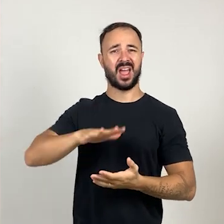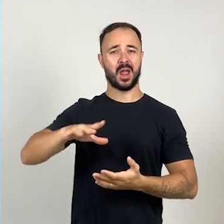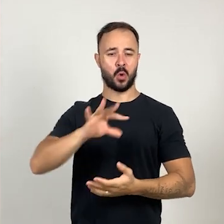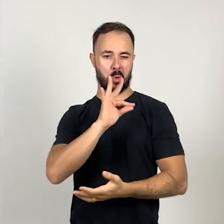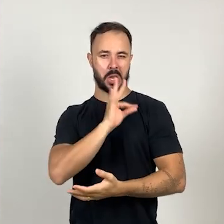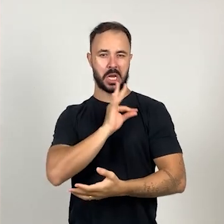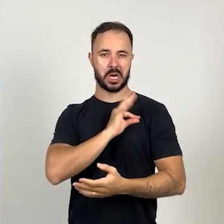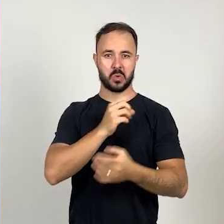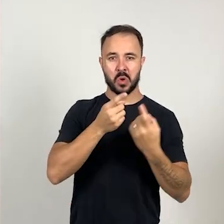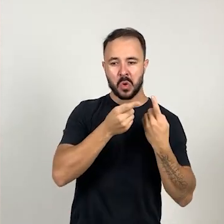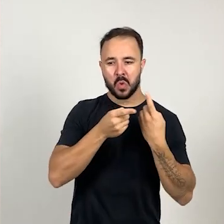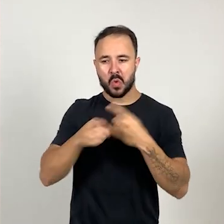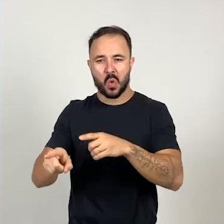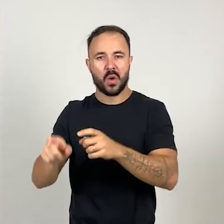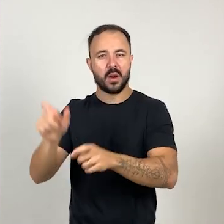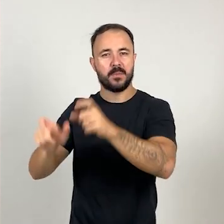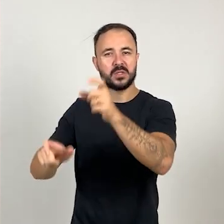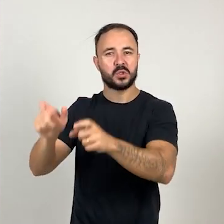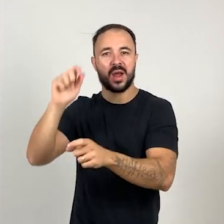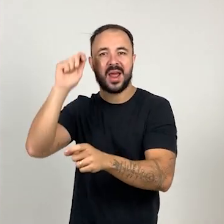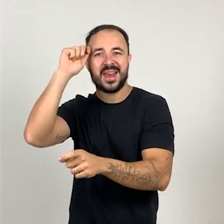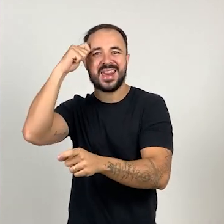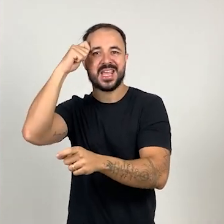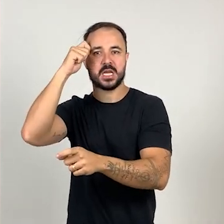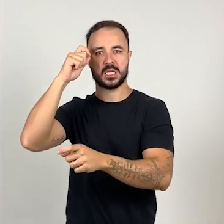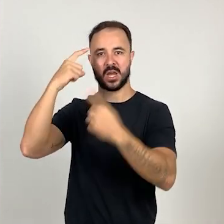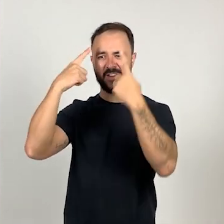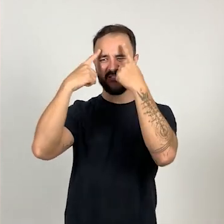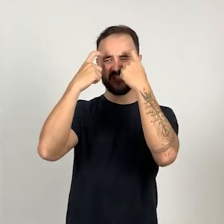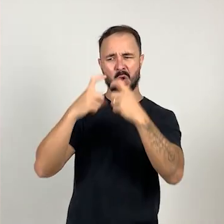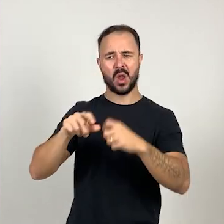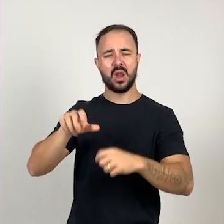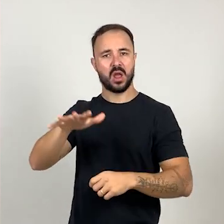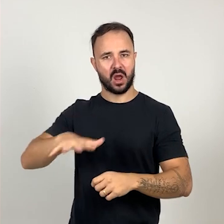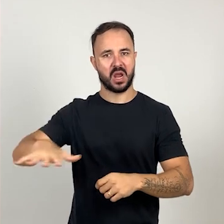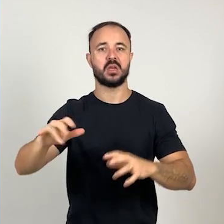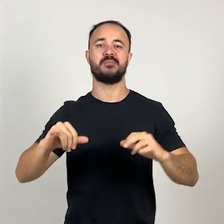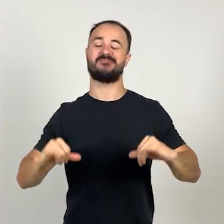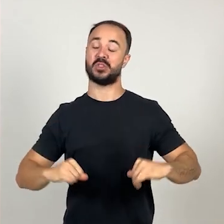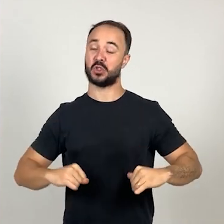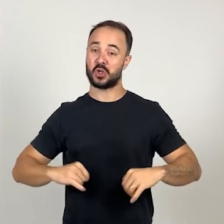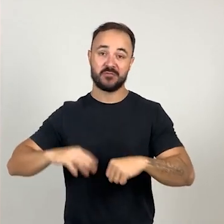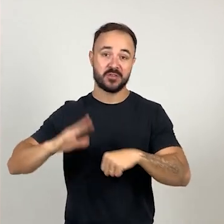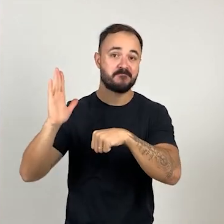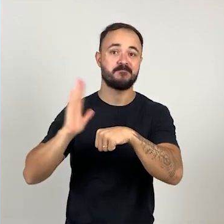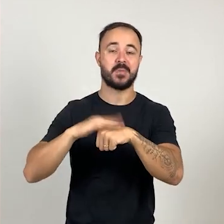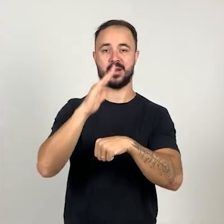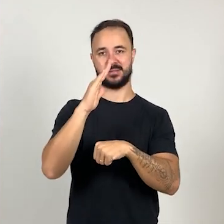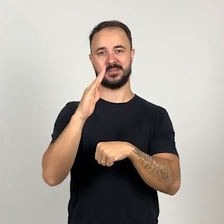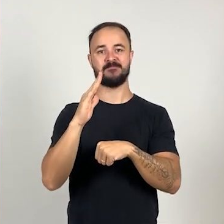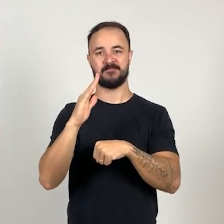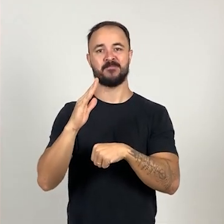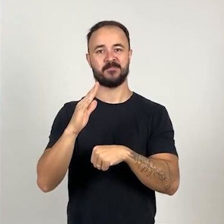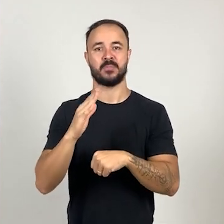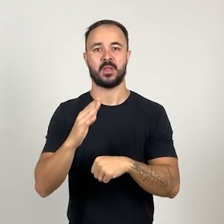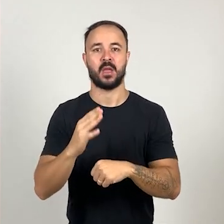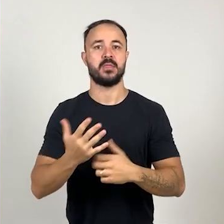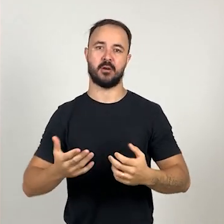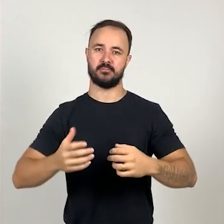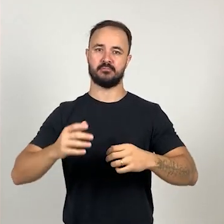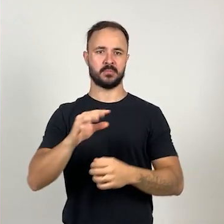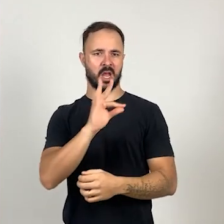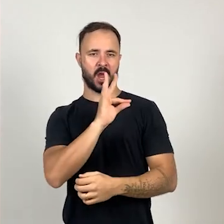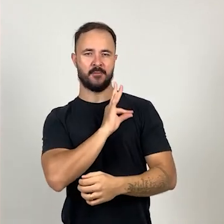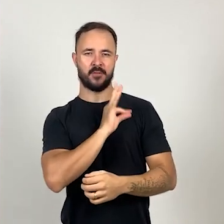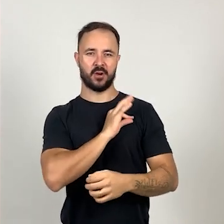policial e pelo sistema de justiça criminal. Pessoas negras enfrentam maior probabilidade de serem alvos de